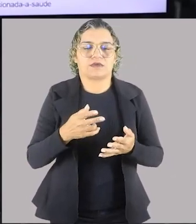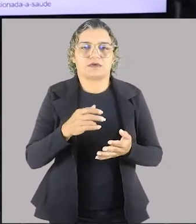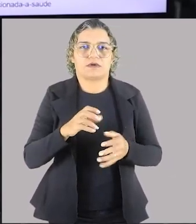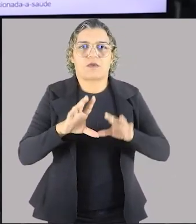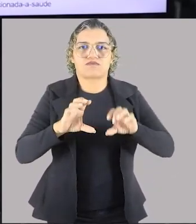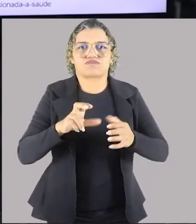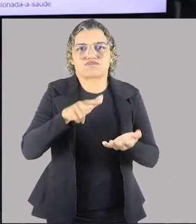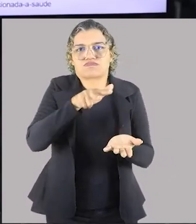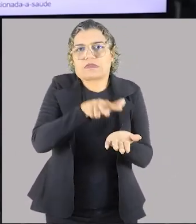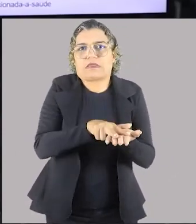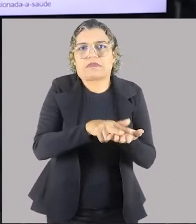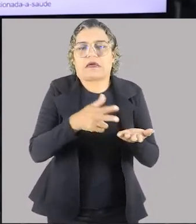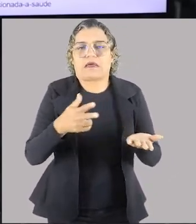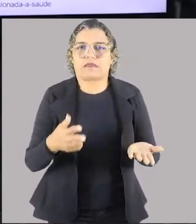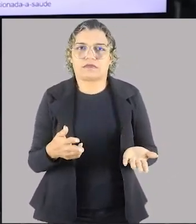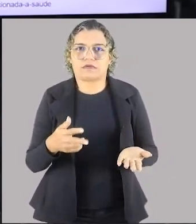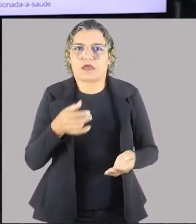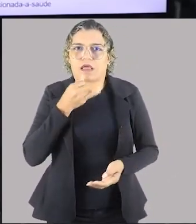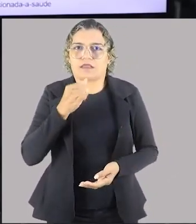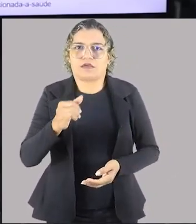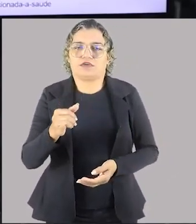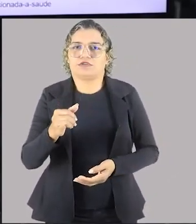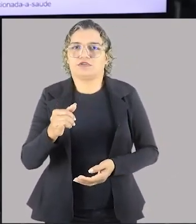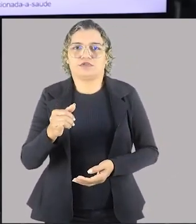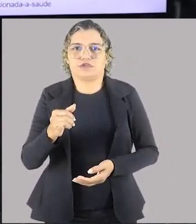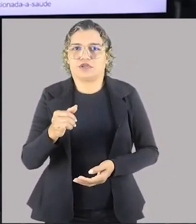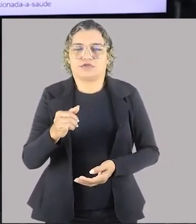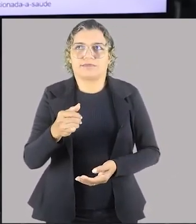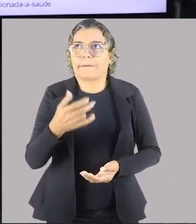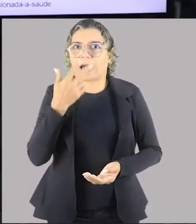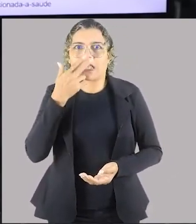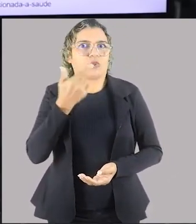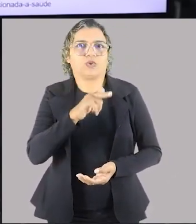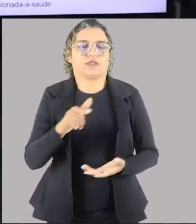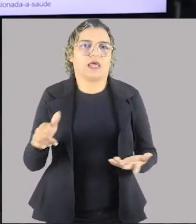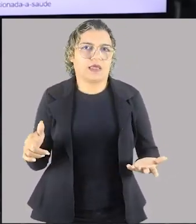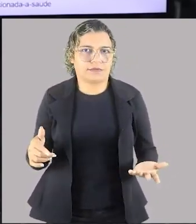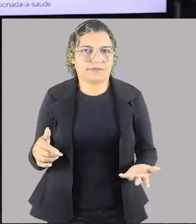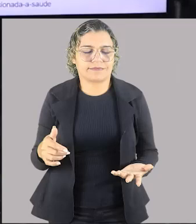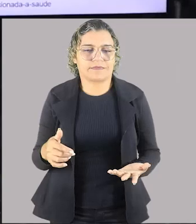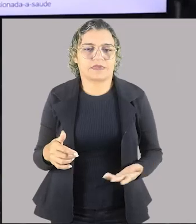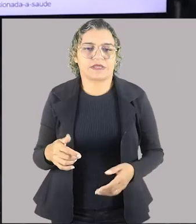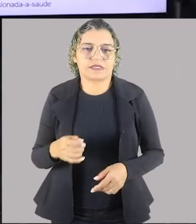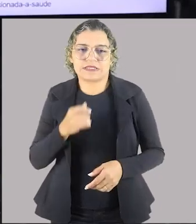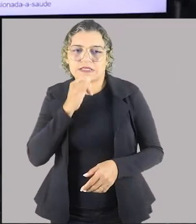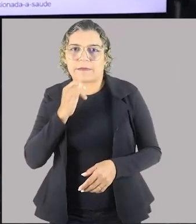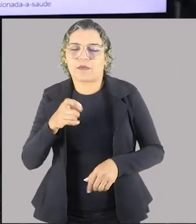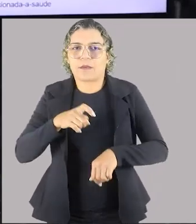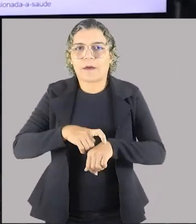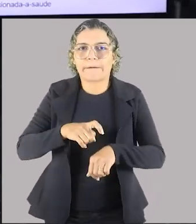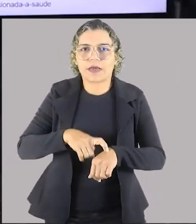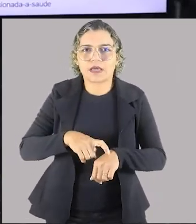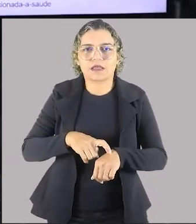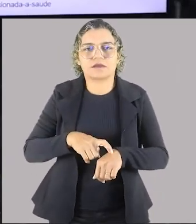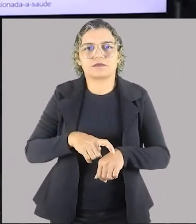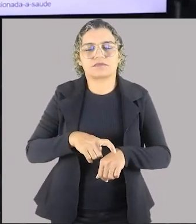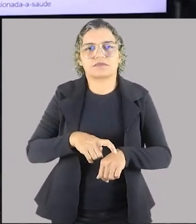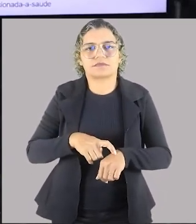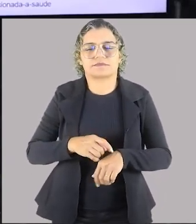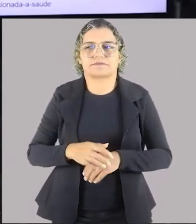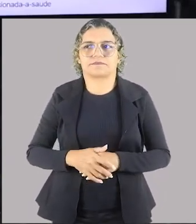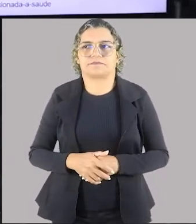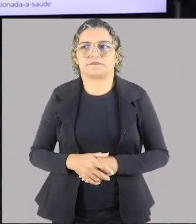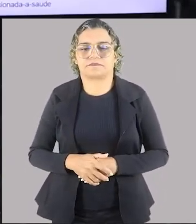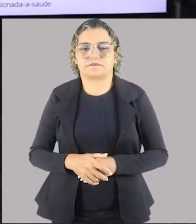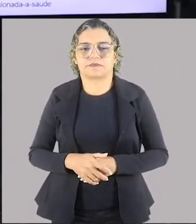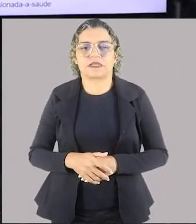pouca energia. Então, quando o indivíduo está acordado, né, não conta o momento que ele está dormindo, ele tem que estar acordado.